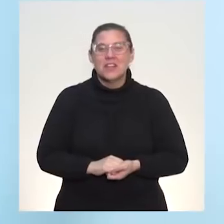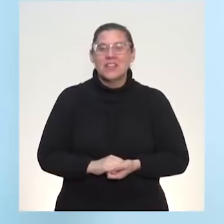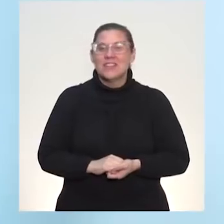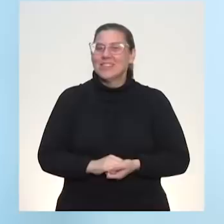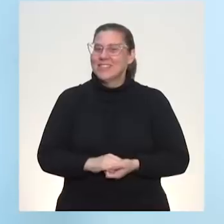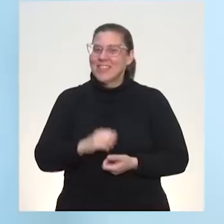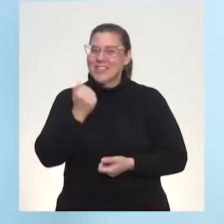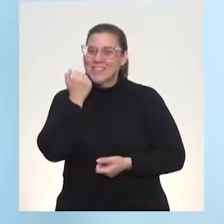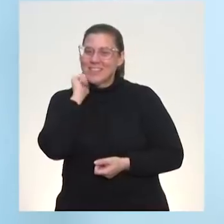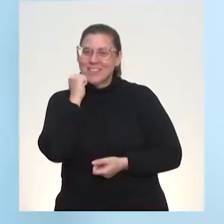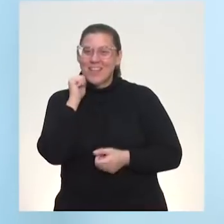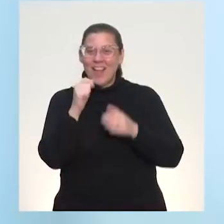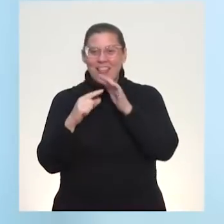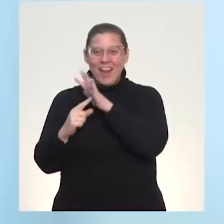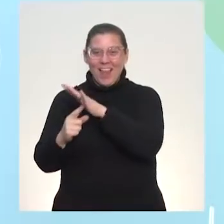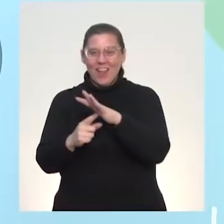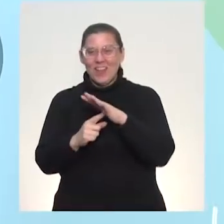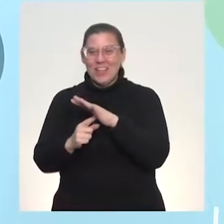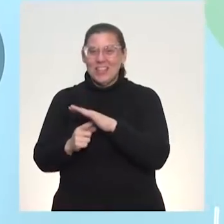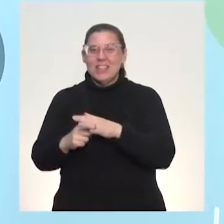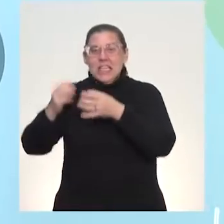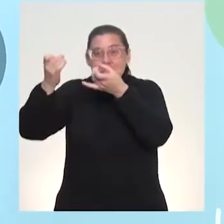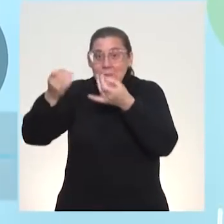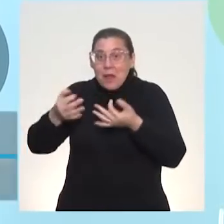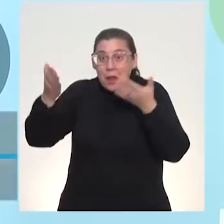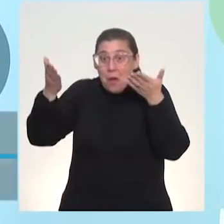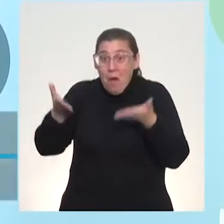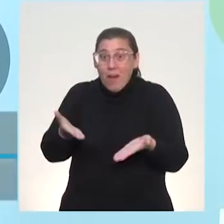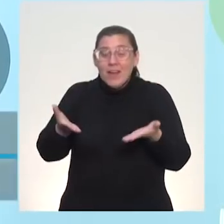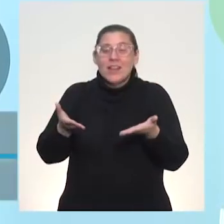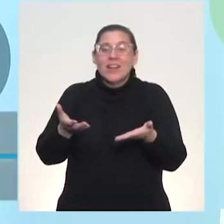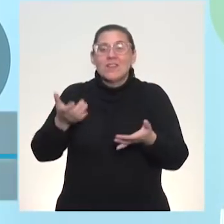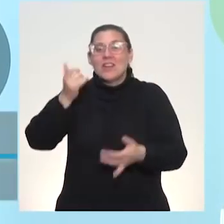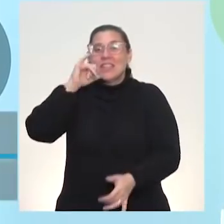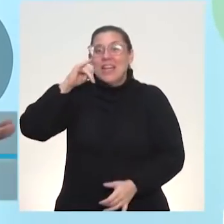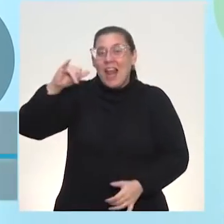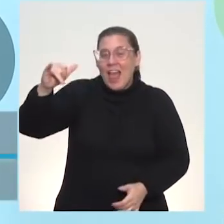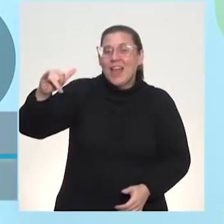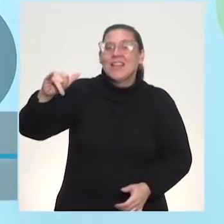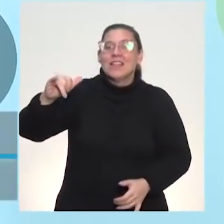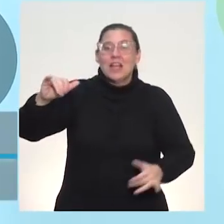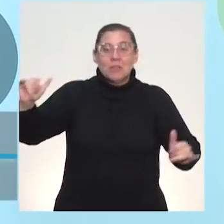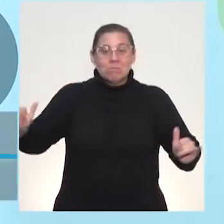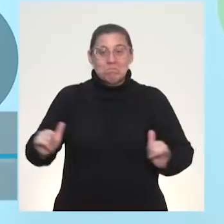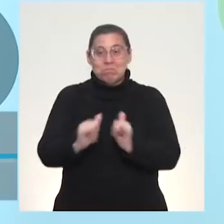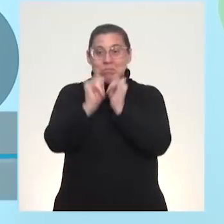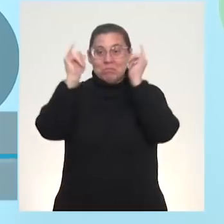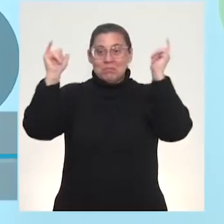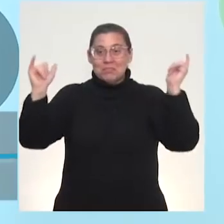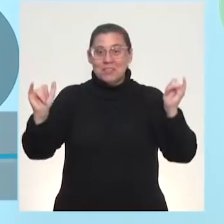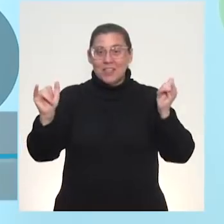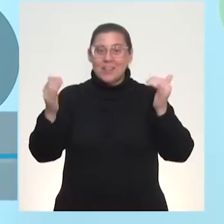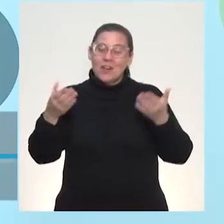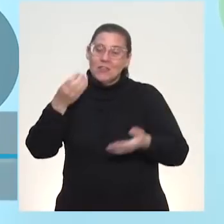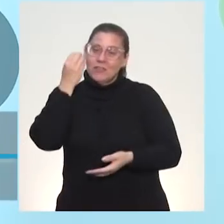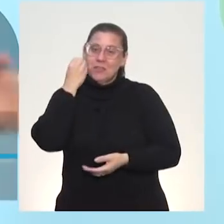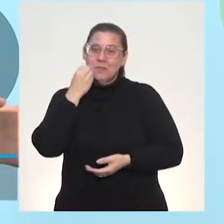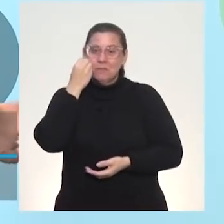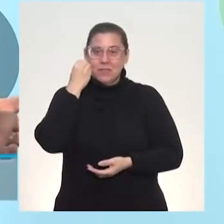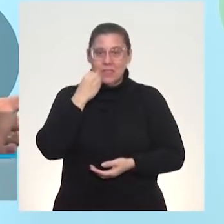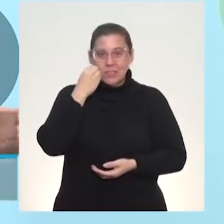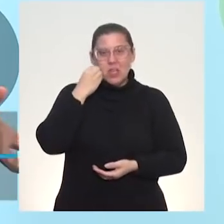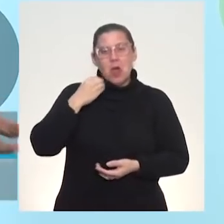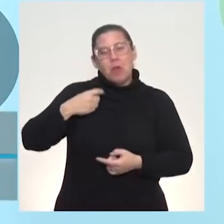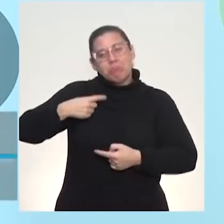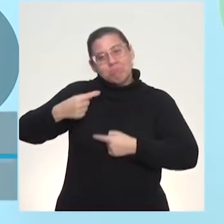porque fechadinho eles aqui no acabaram Santo de Domingo. falar de hidrelétrica, né? Acabaram de explicar sobre isso, aí trouxemos um experimento aqui para falar um pouquinho sobre geração